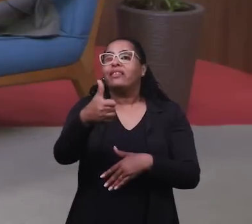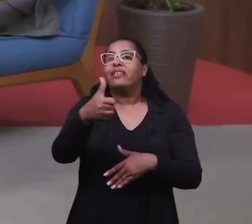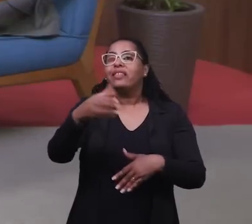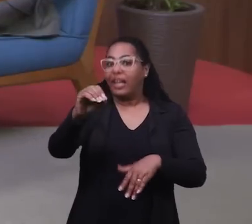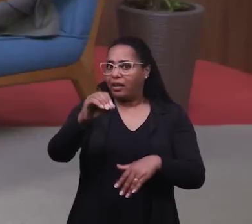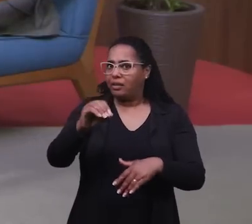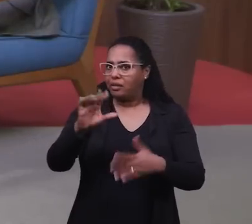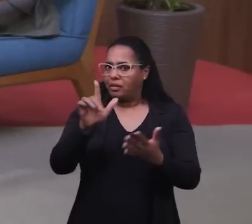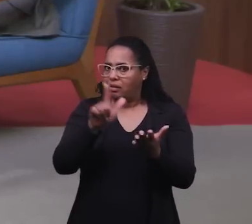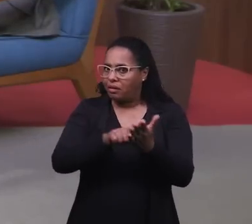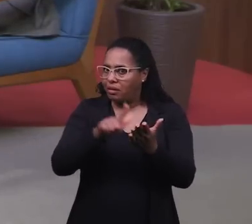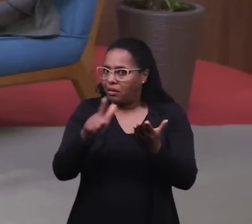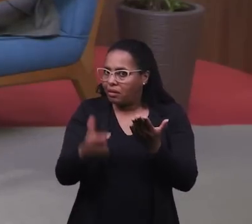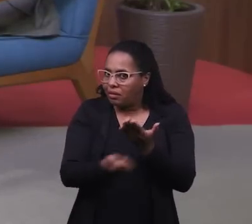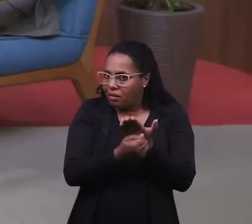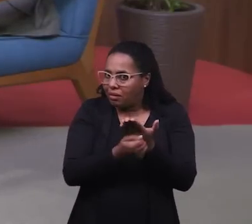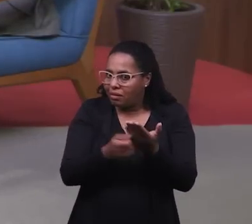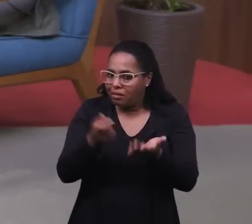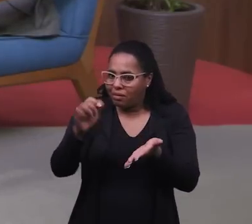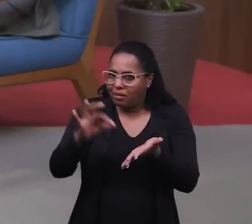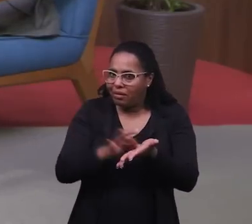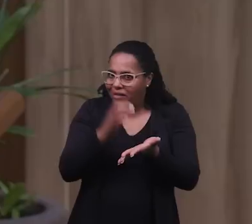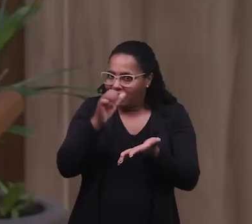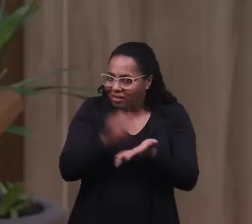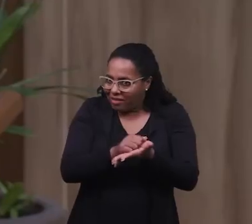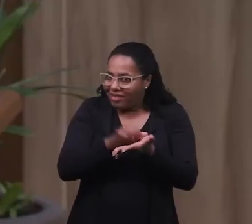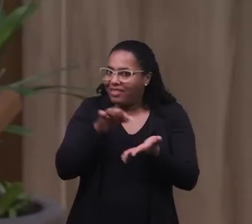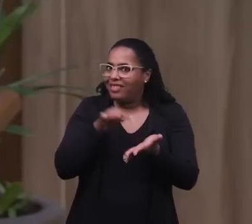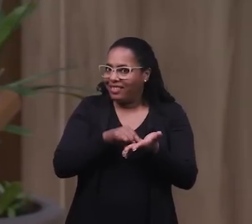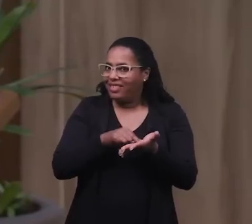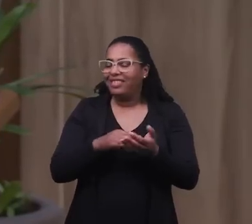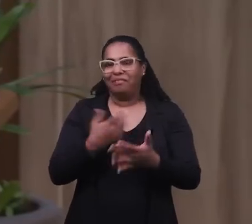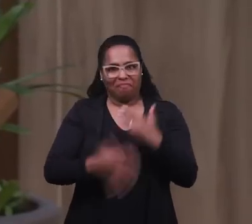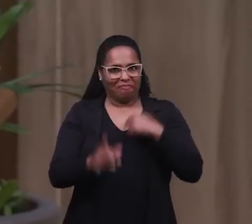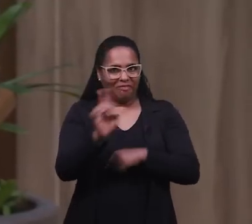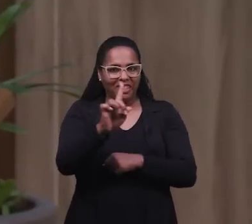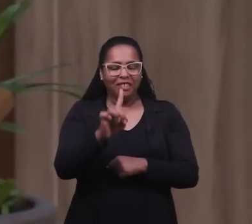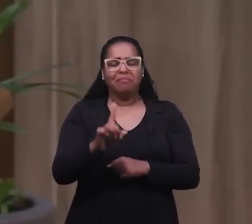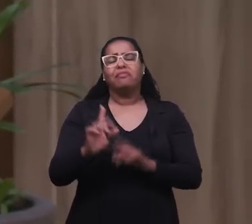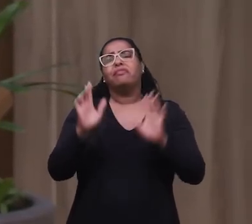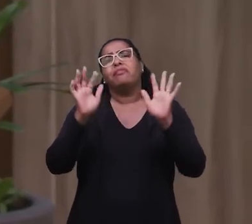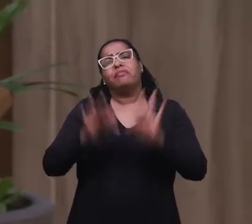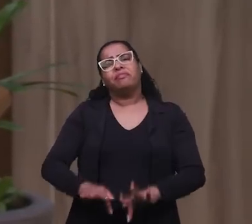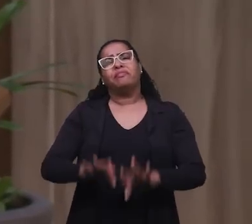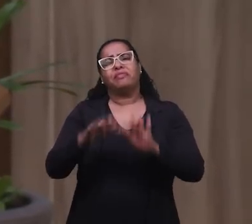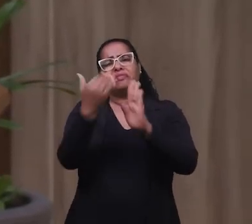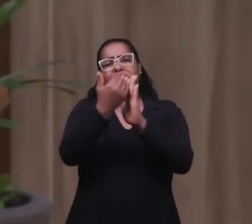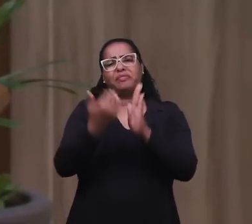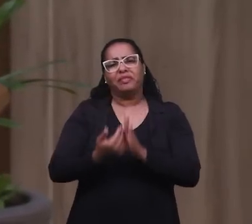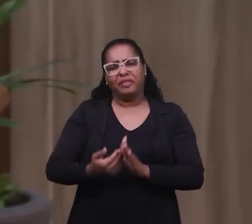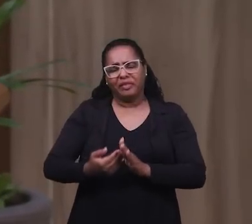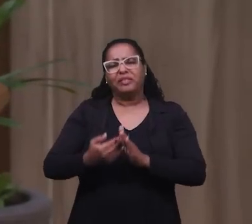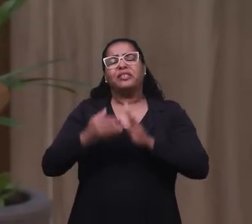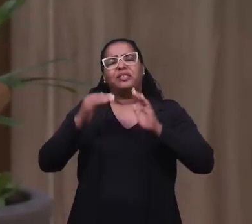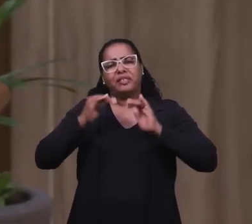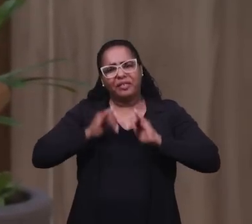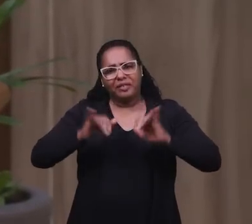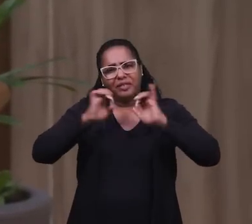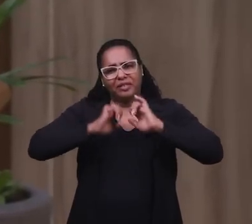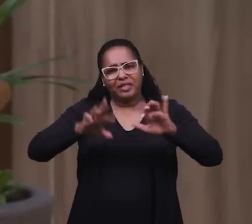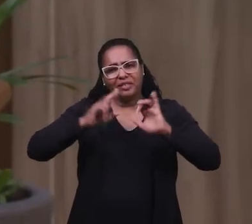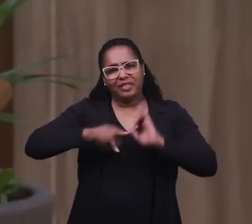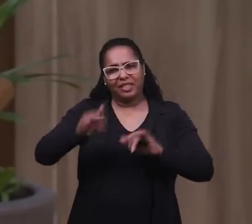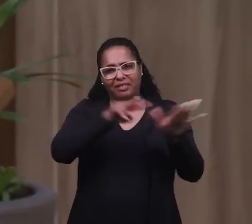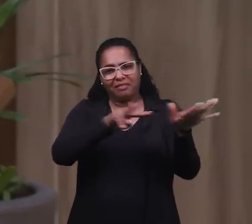manhã. Marque na sua agenda e não perca, tá bom? E assim chegamos ao final desta edição do programa Anunciando o Evangelho Eterno.